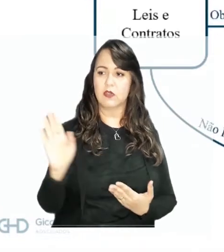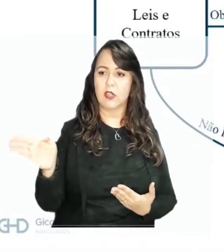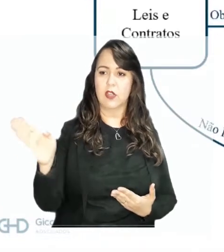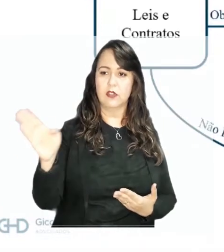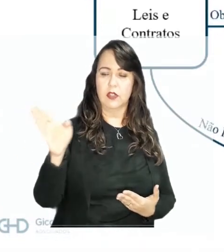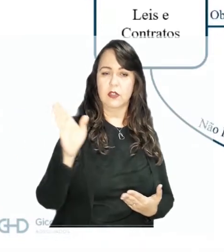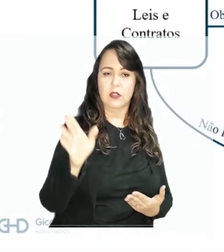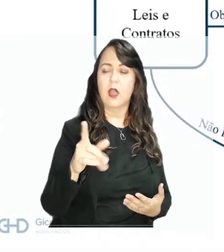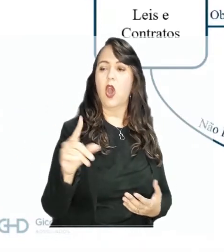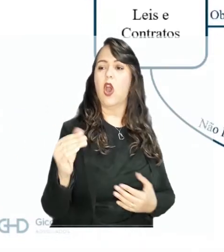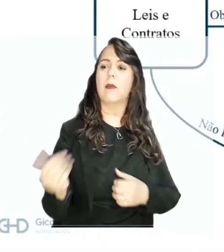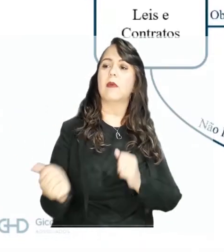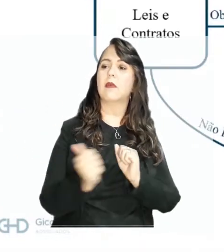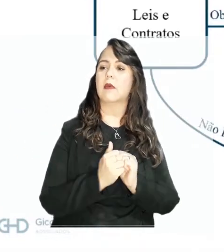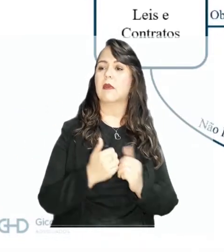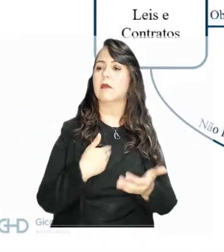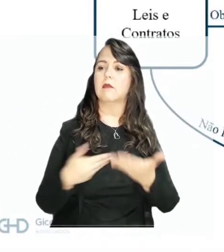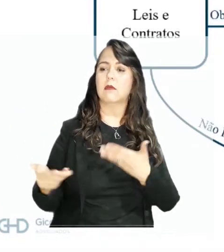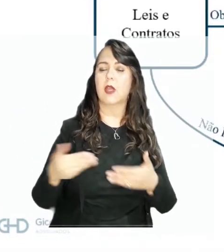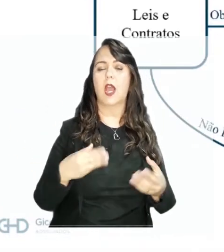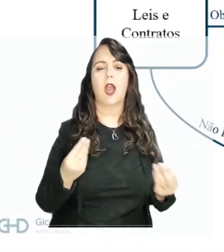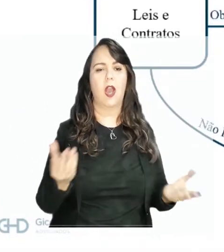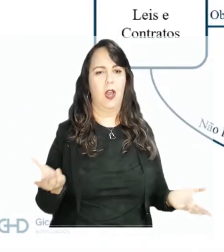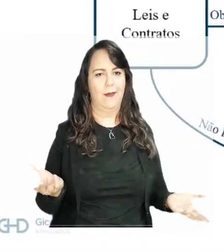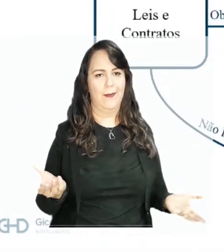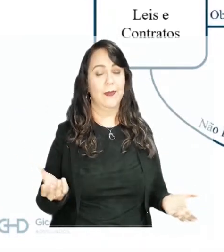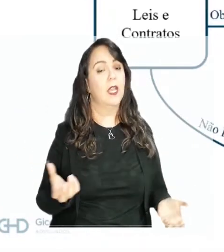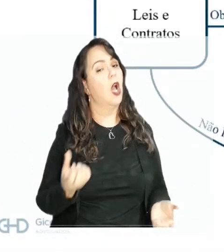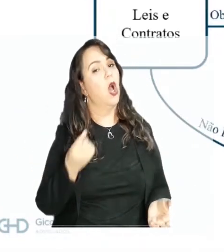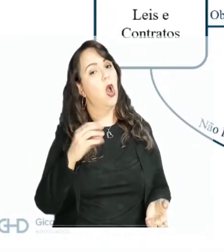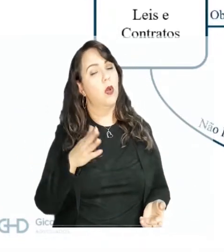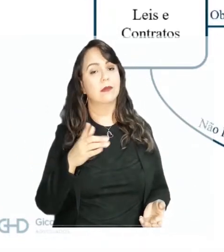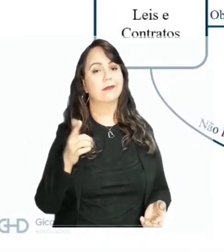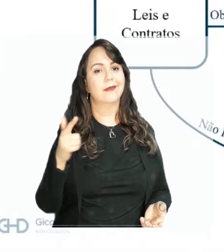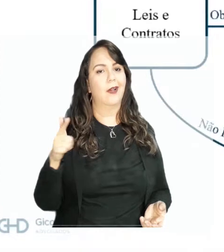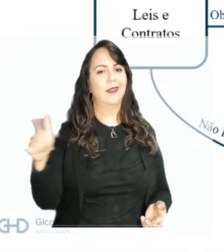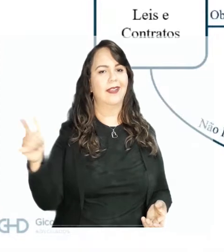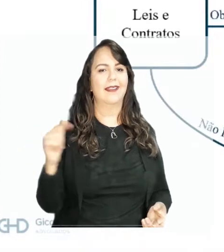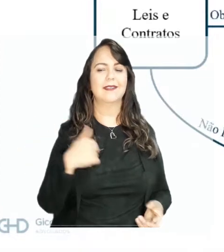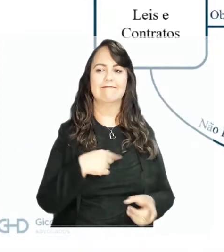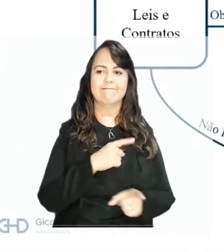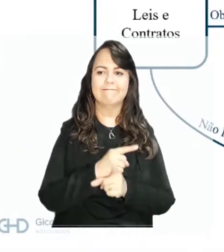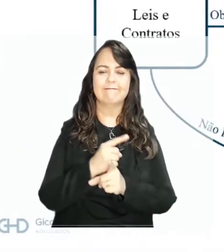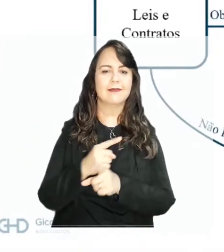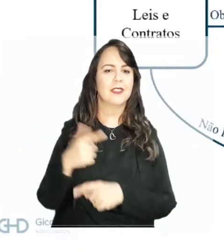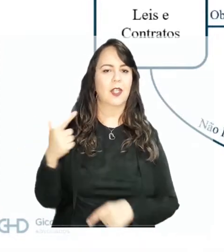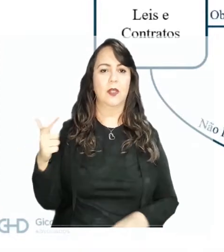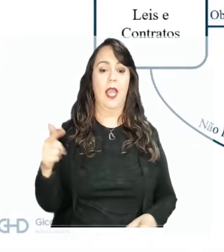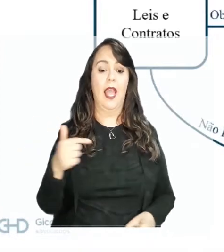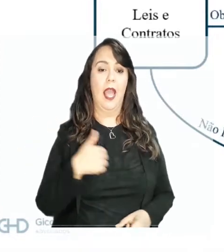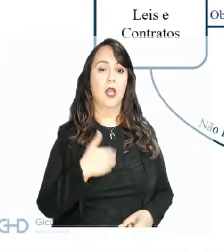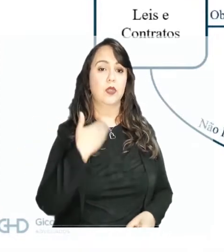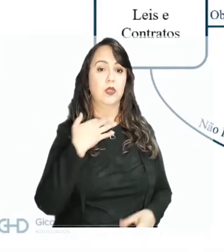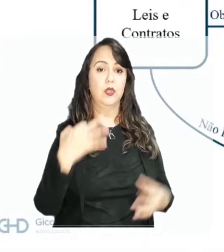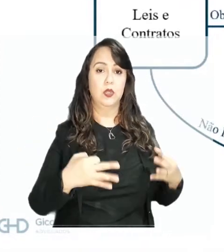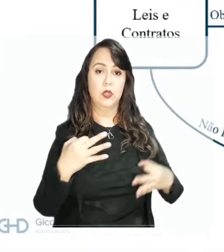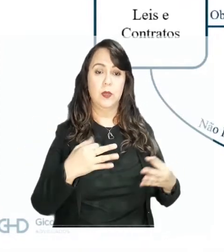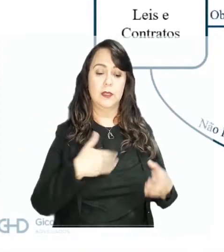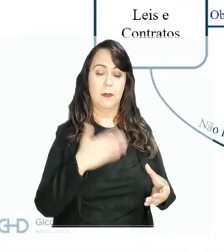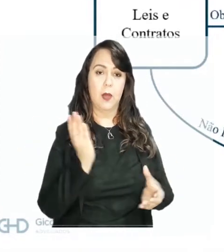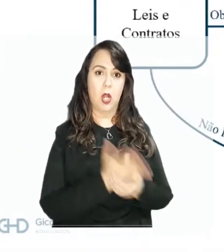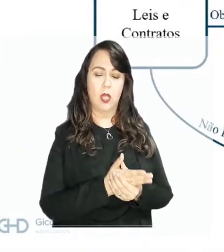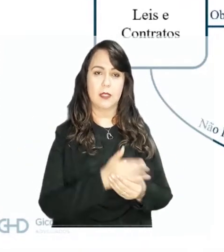juiz domina por completo toda a jurisprudência de todos os tribunais online simultaneamente, o que é humanamente impossível, ninguém faz